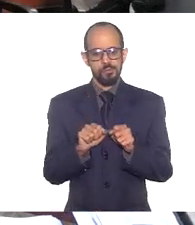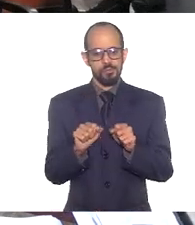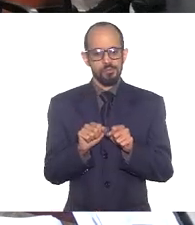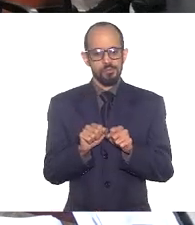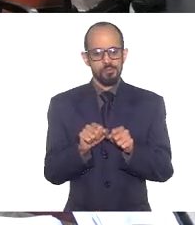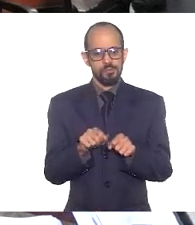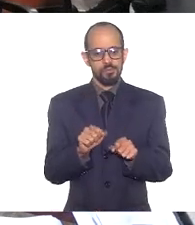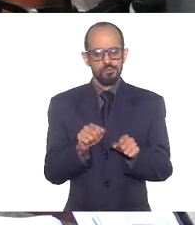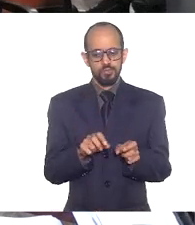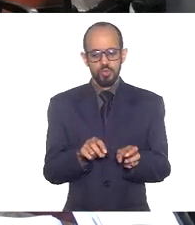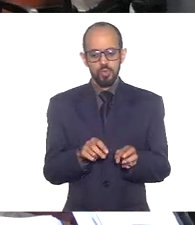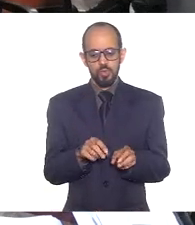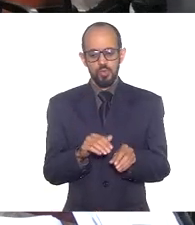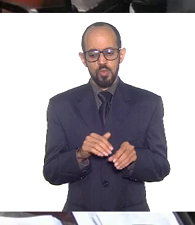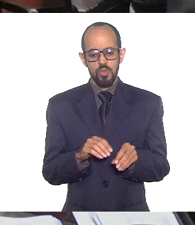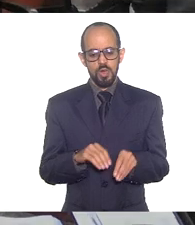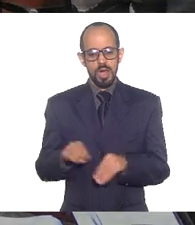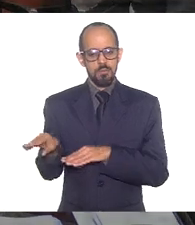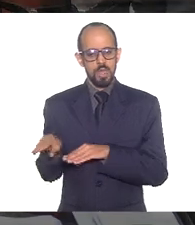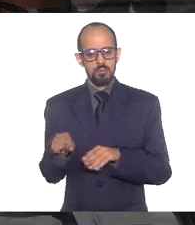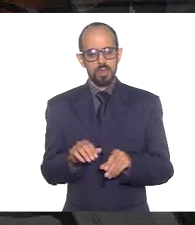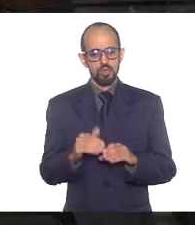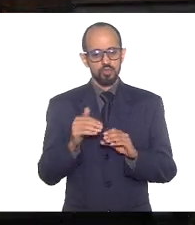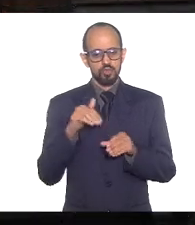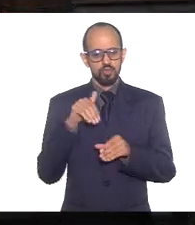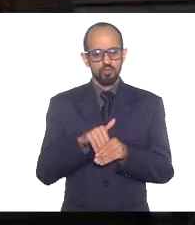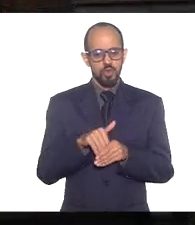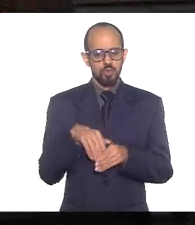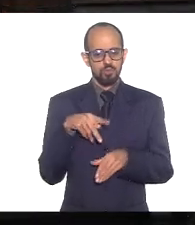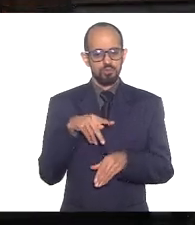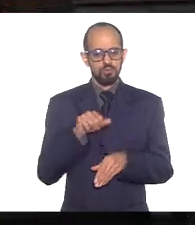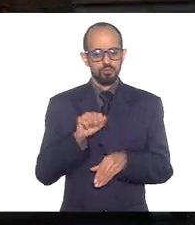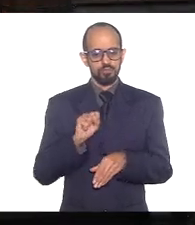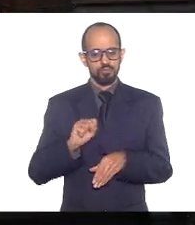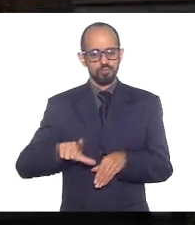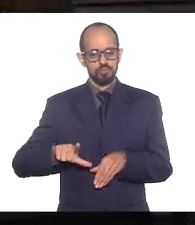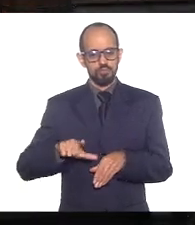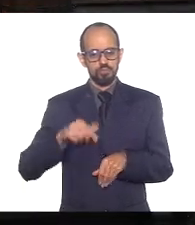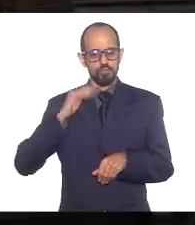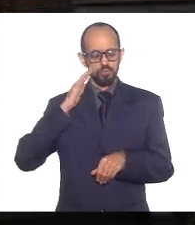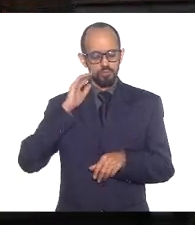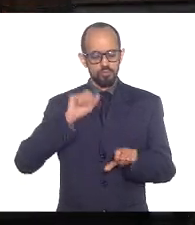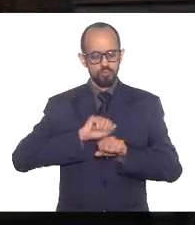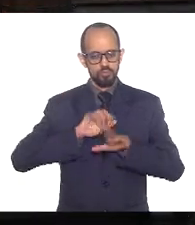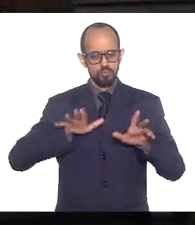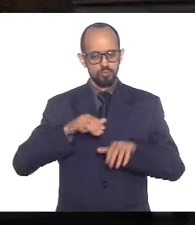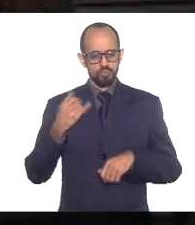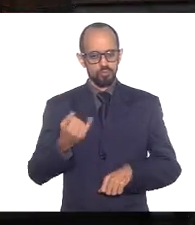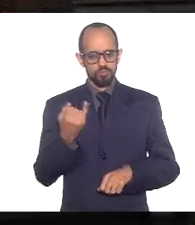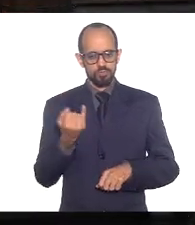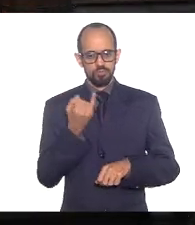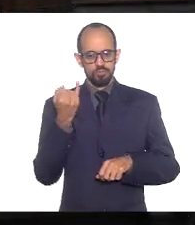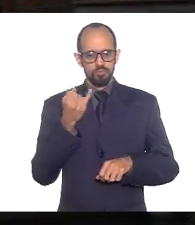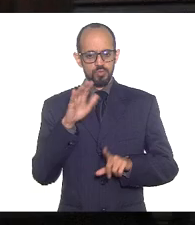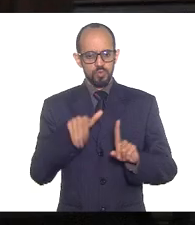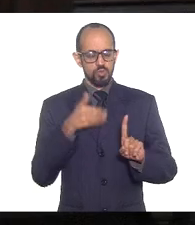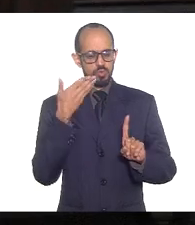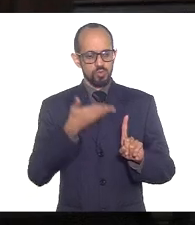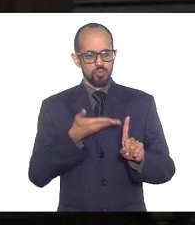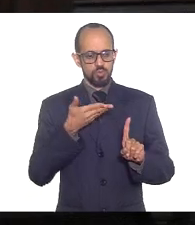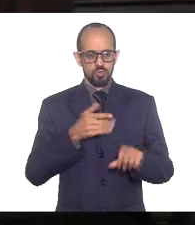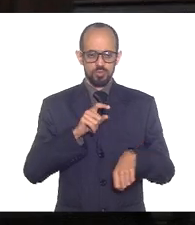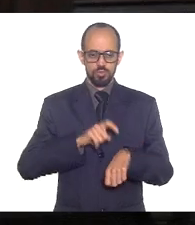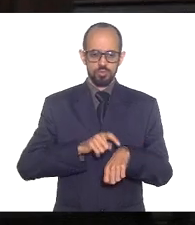de voto da bancada do PSOL entendendo Quanto que é importante reconhecer